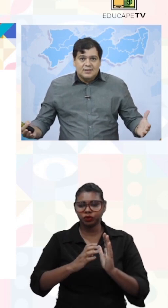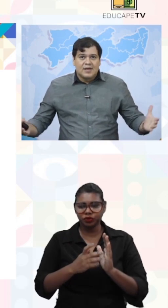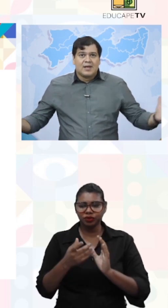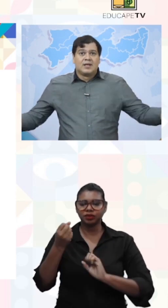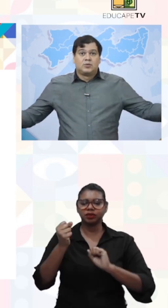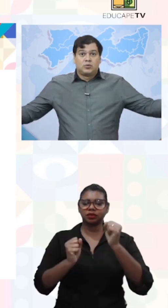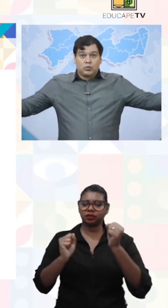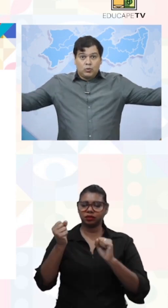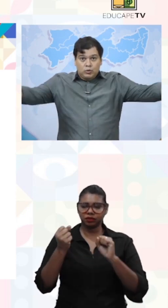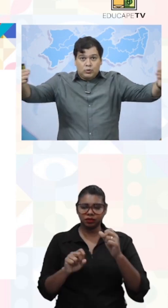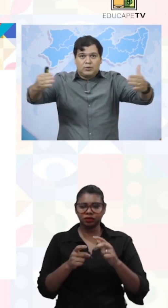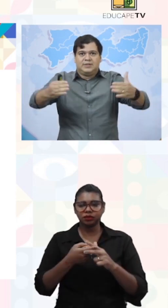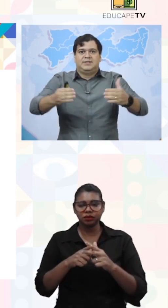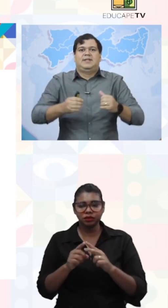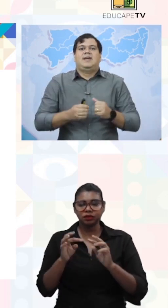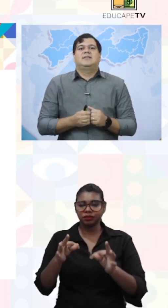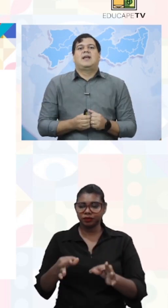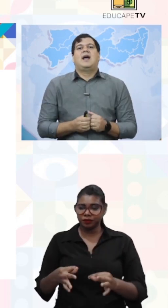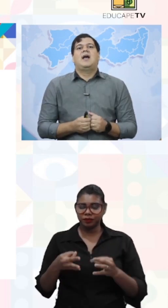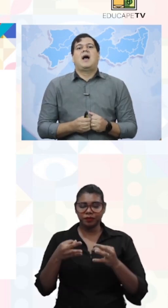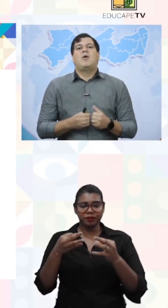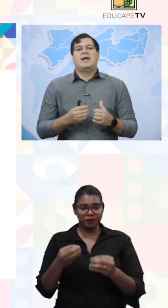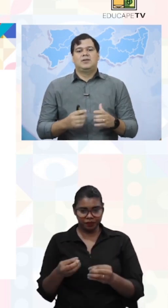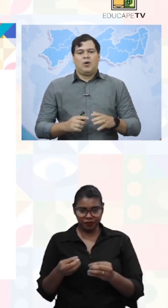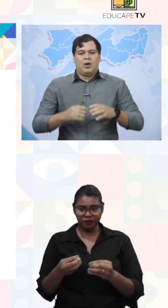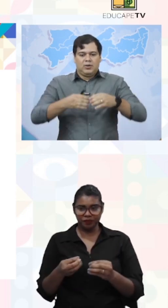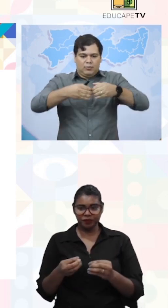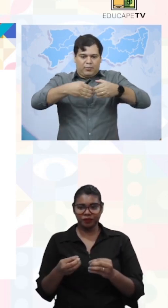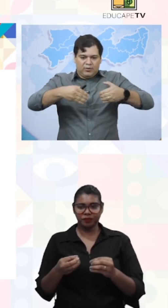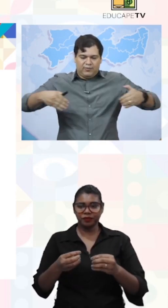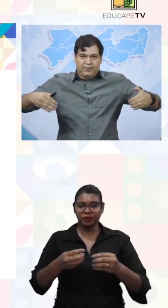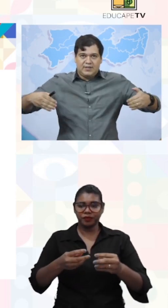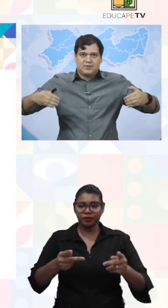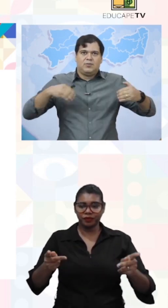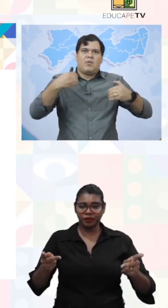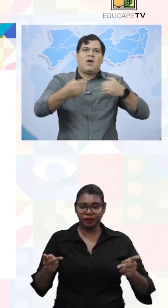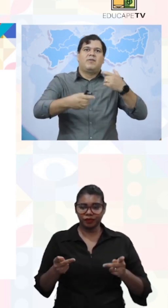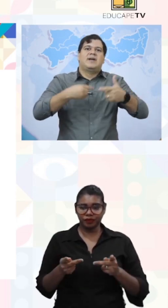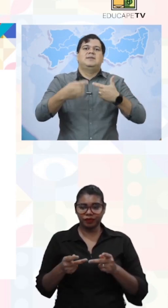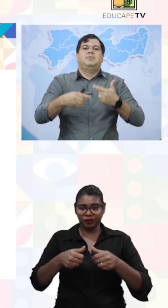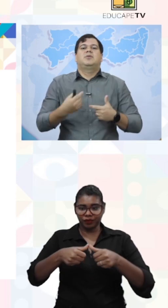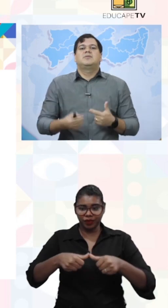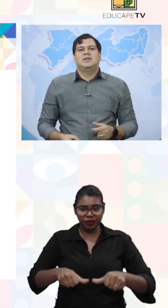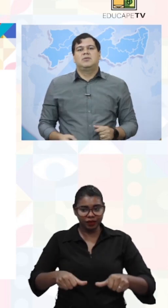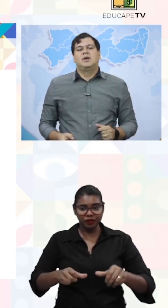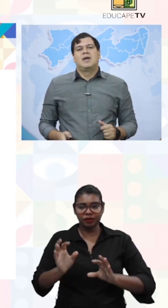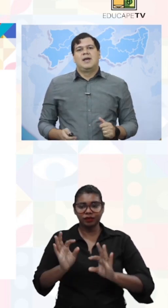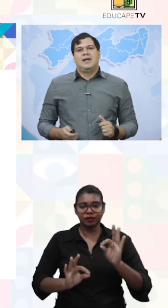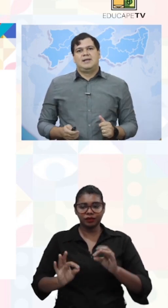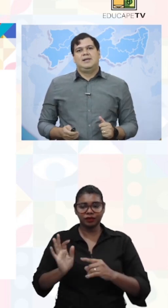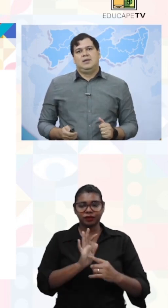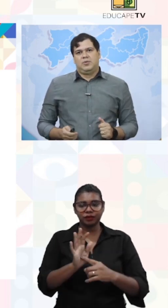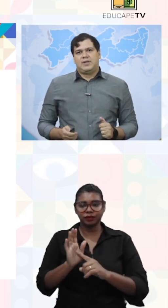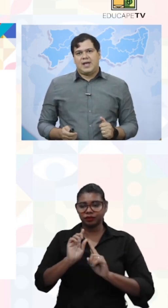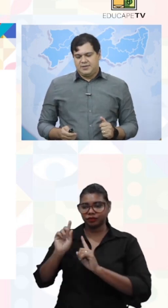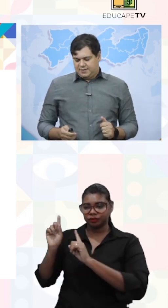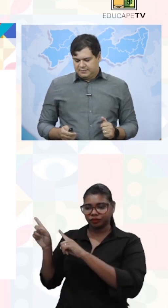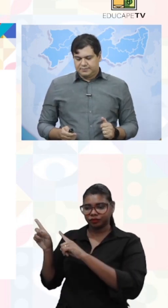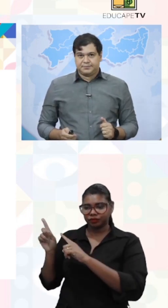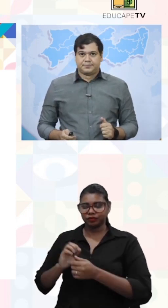máquinas, tudo tem que estar ao redor, no ponto fixo no qual vai se produzindo essa linha de